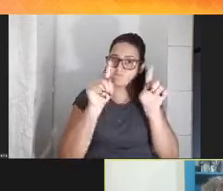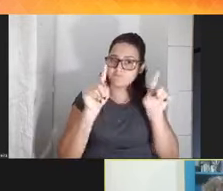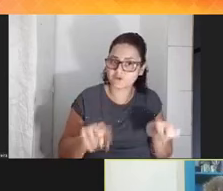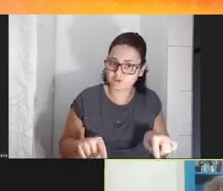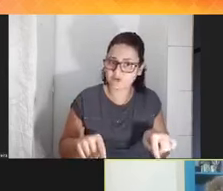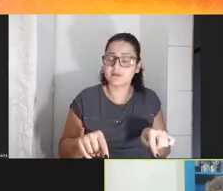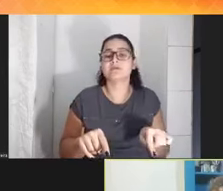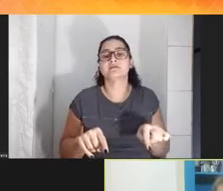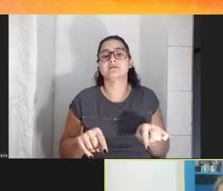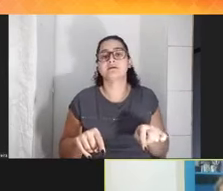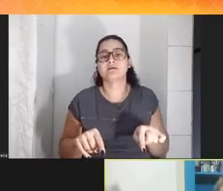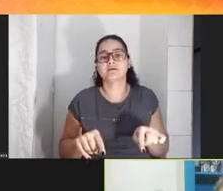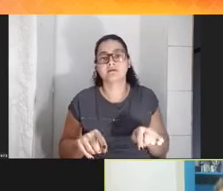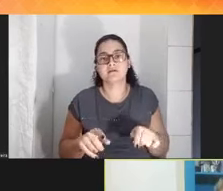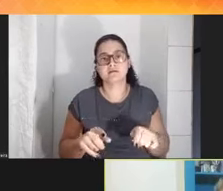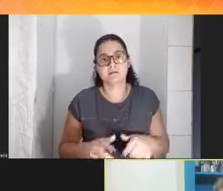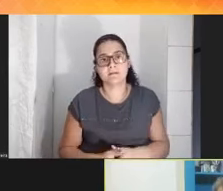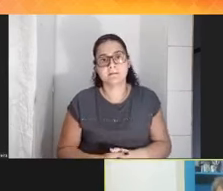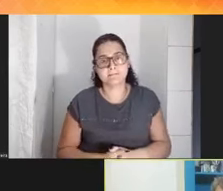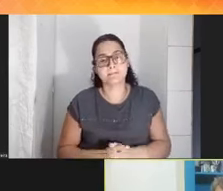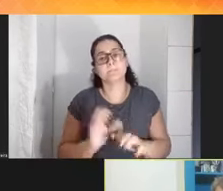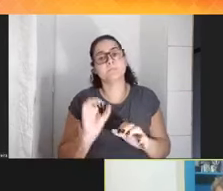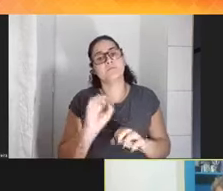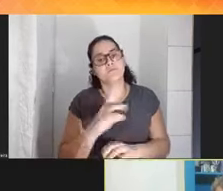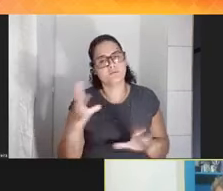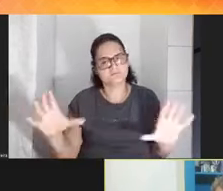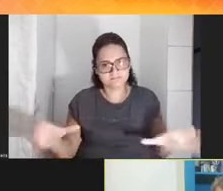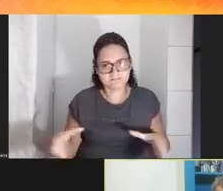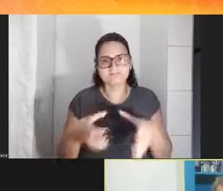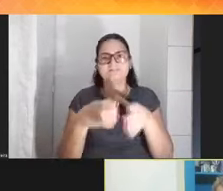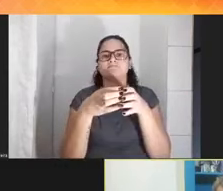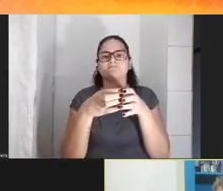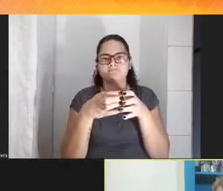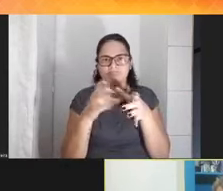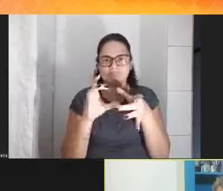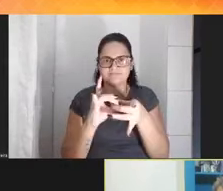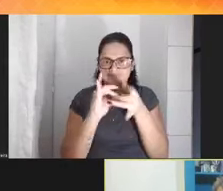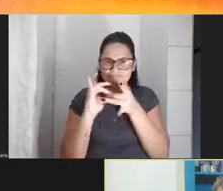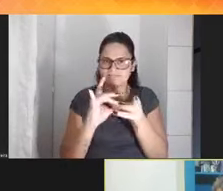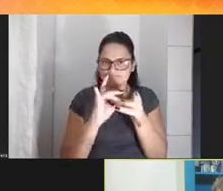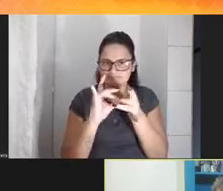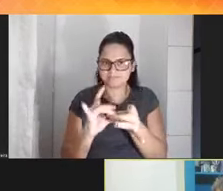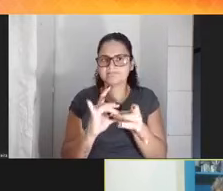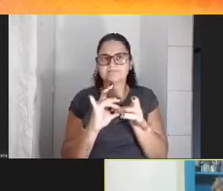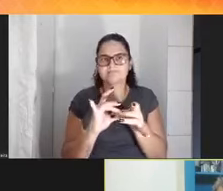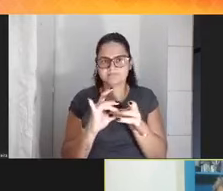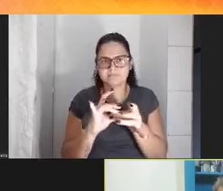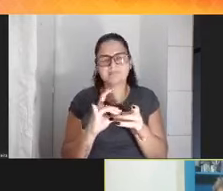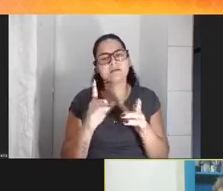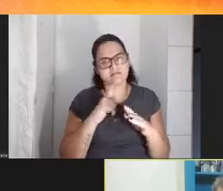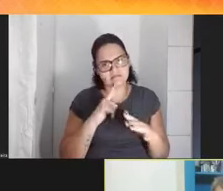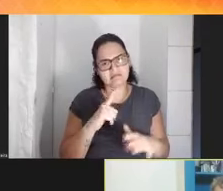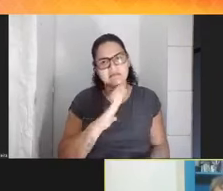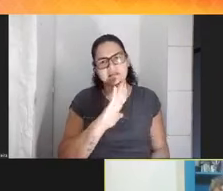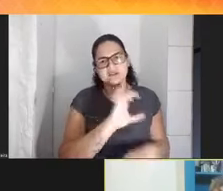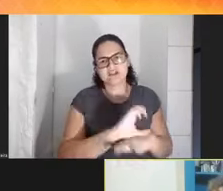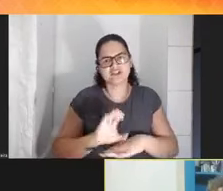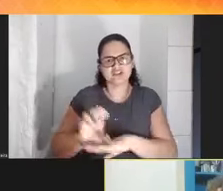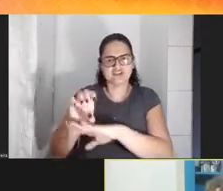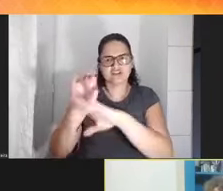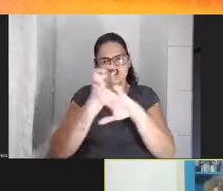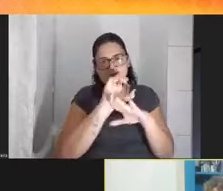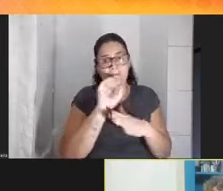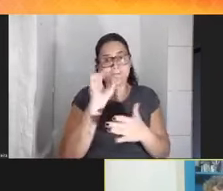funcionários administrativos, ou pode ser de maneira unificada, como nós temos em vários estados aí, mas a luta sempre